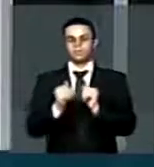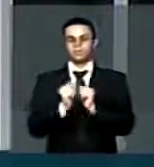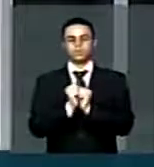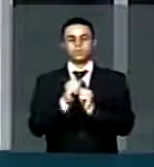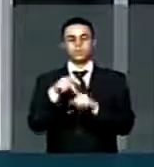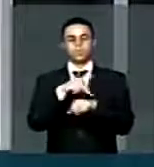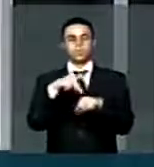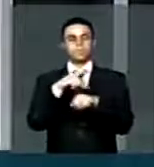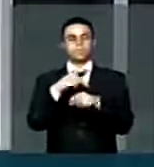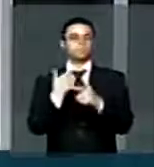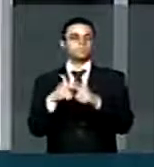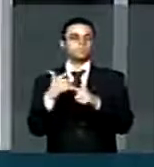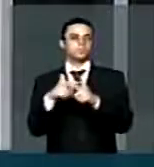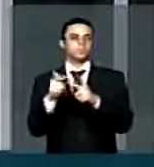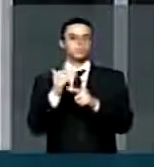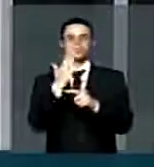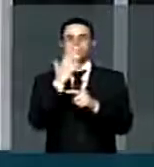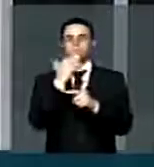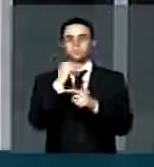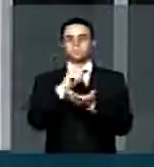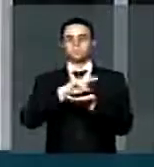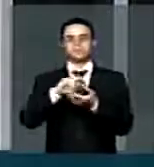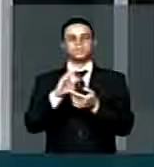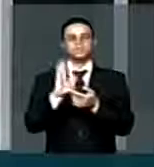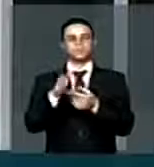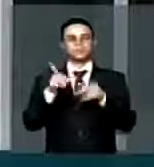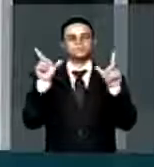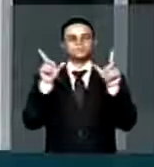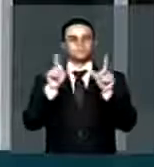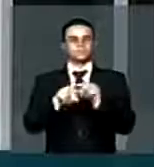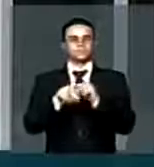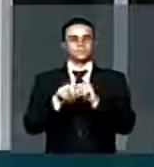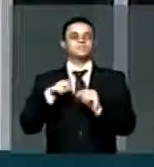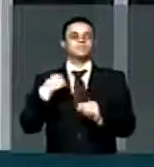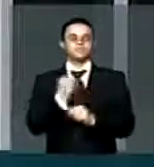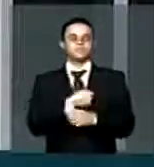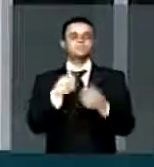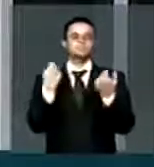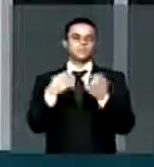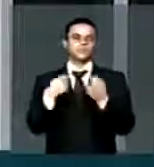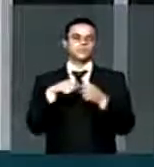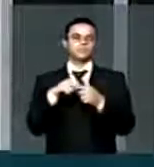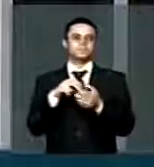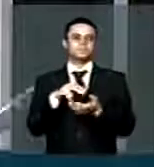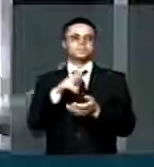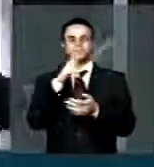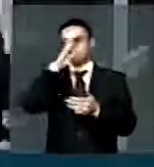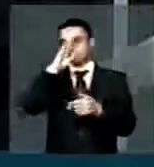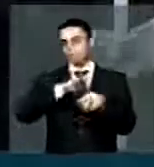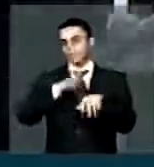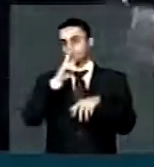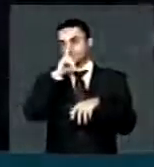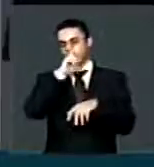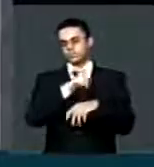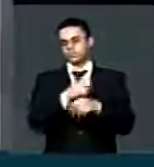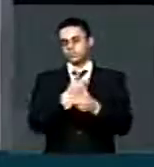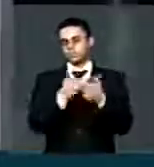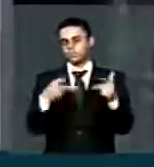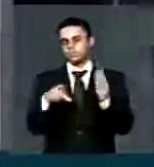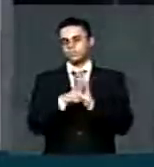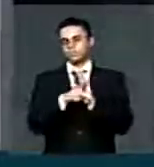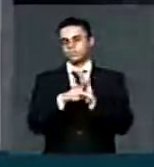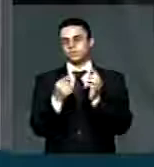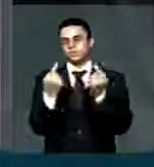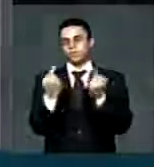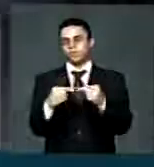de distribuição alimentar vem diminuindo. Precisamos reforçar as ações de combate à fome e